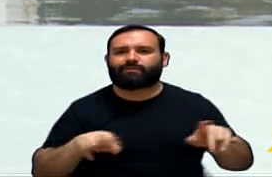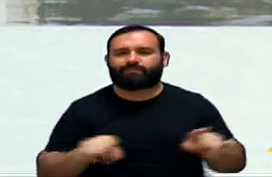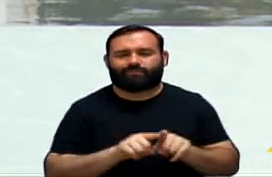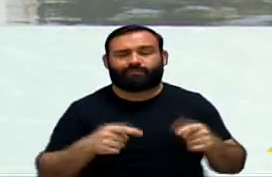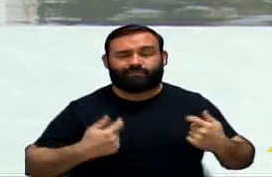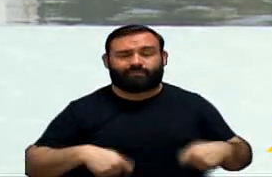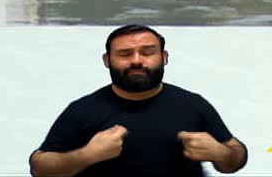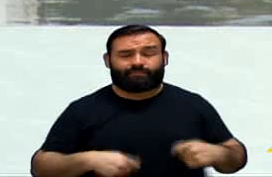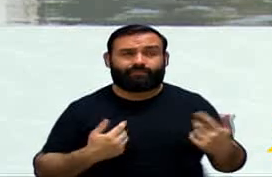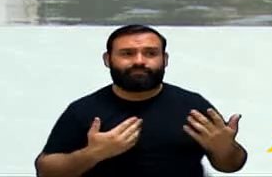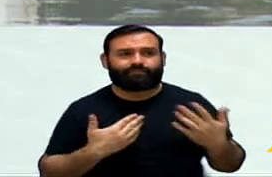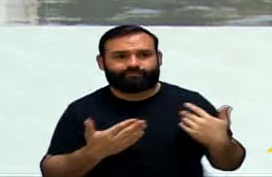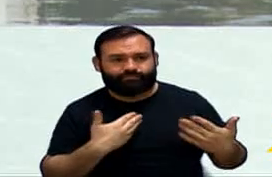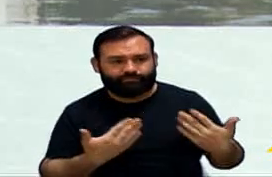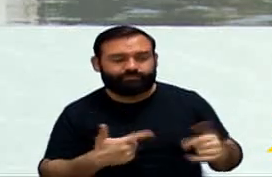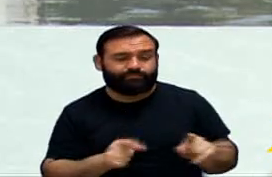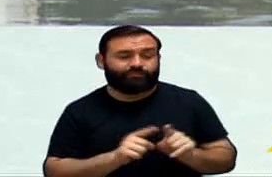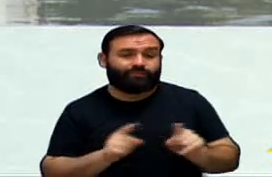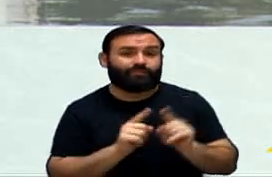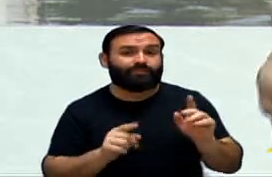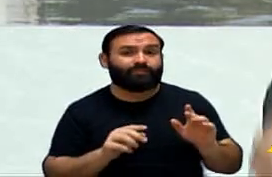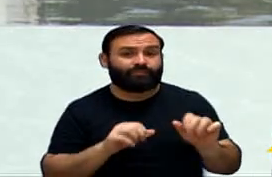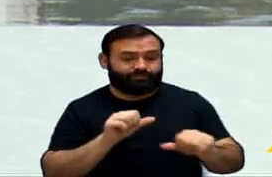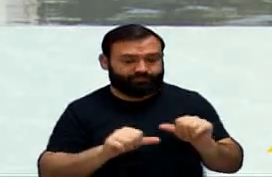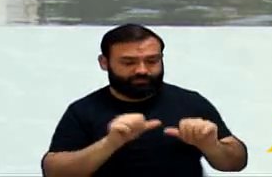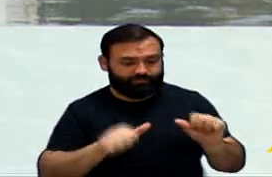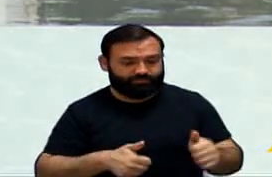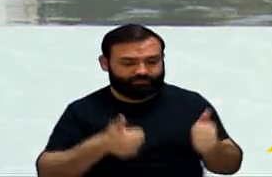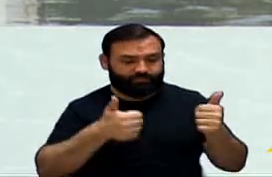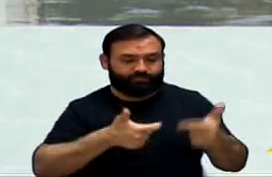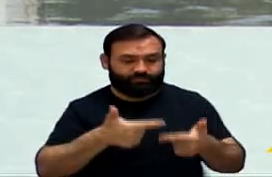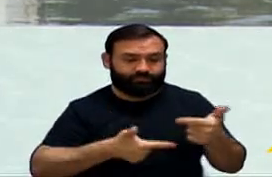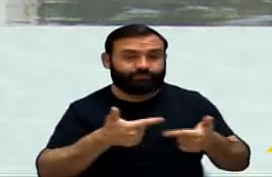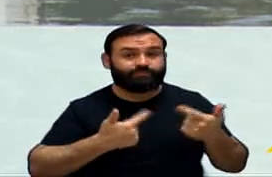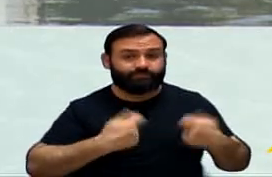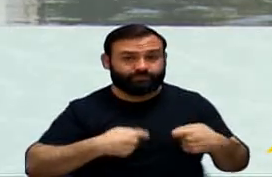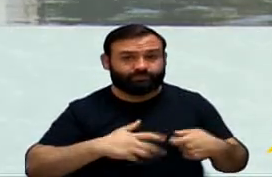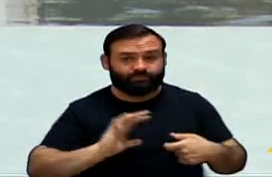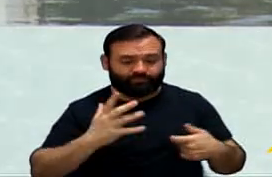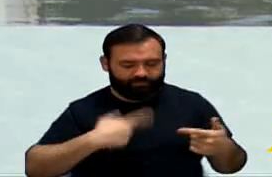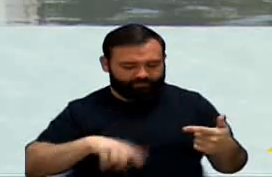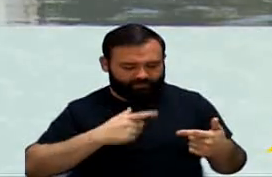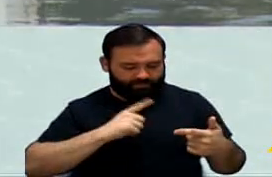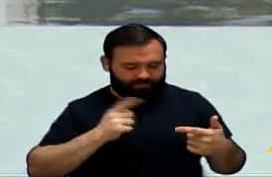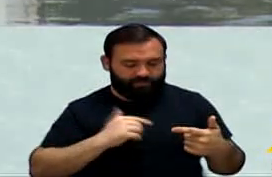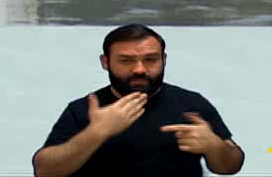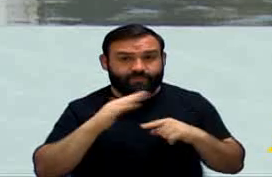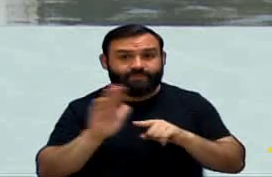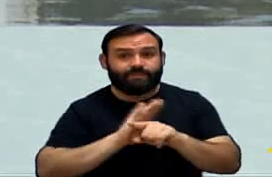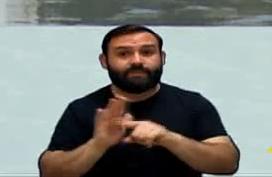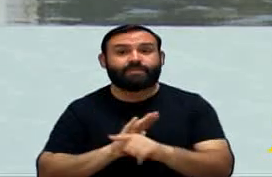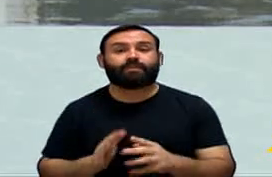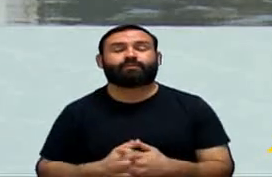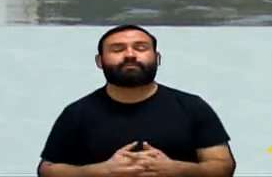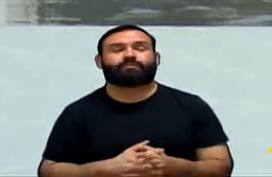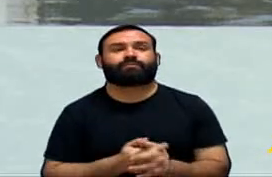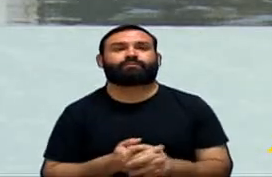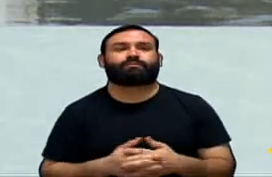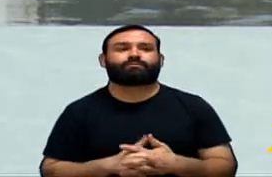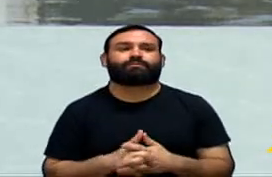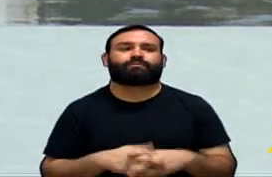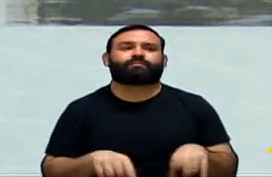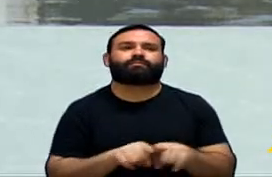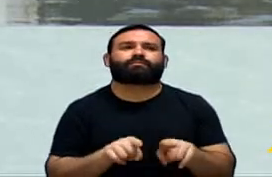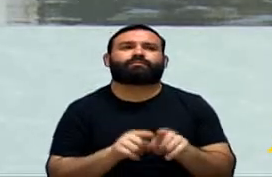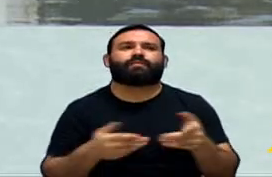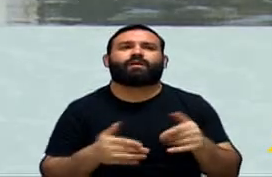elas devem ser tratadas e a melhora do serviço público deve ocorrer então nós ingressamos com esse requerimento senhor presidente Inclusive a gente